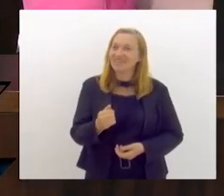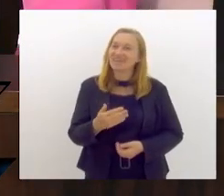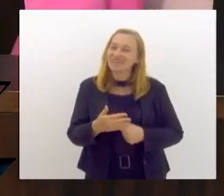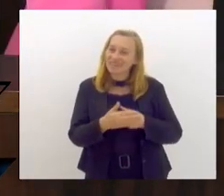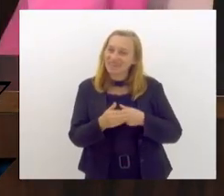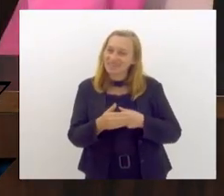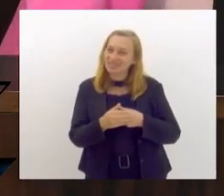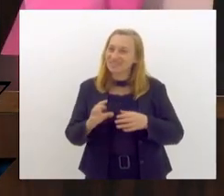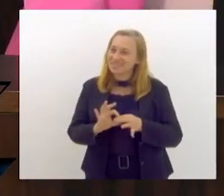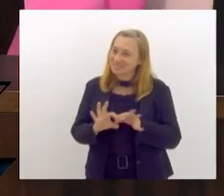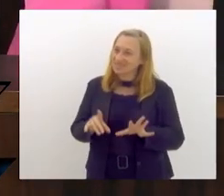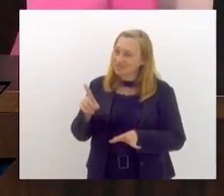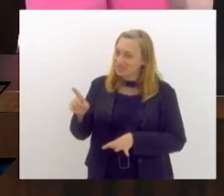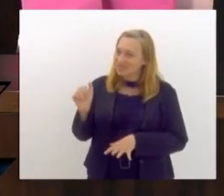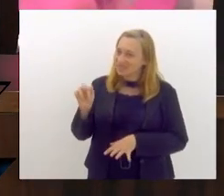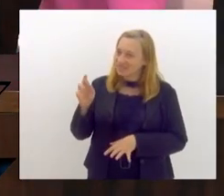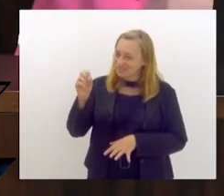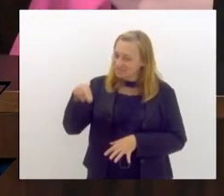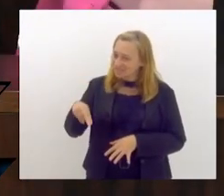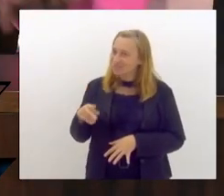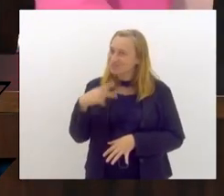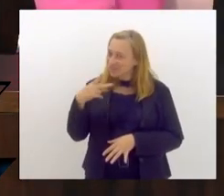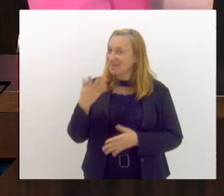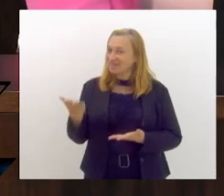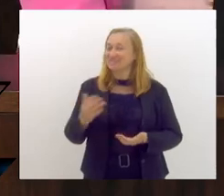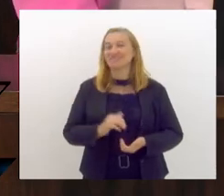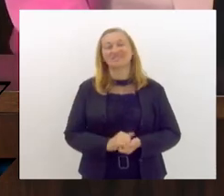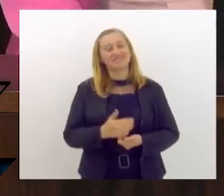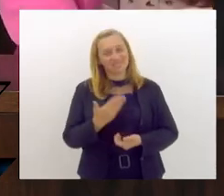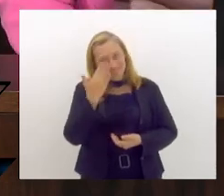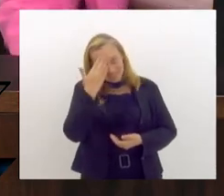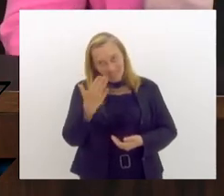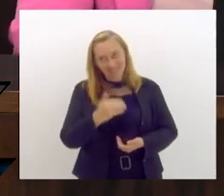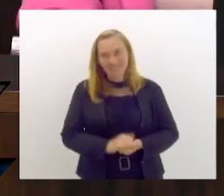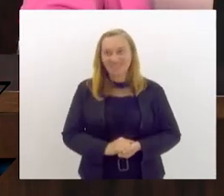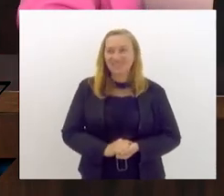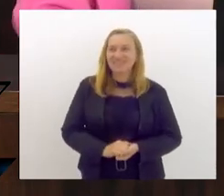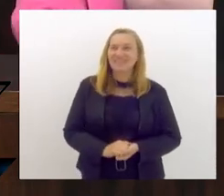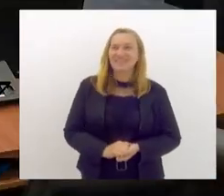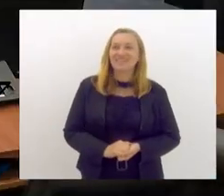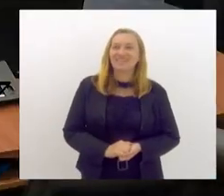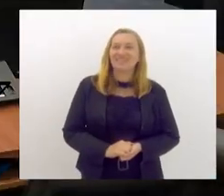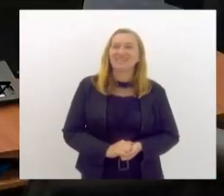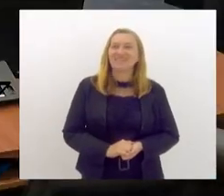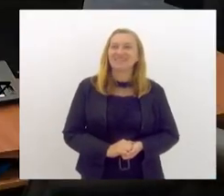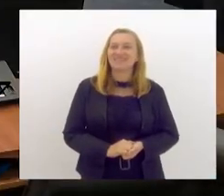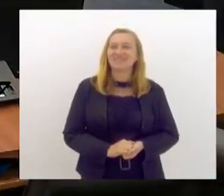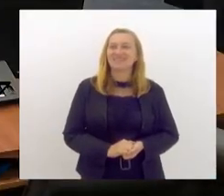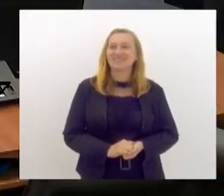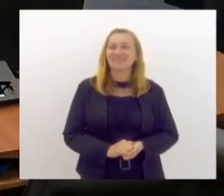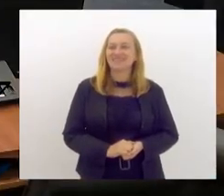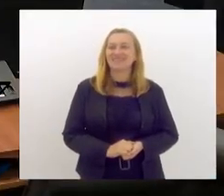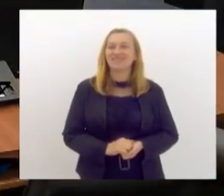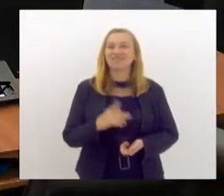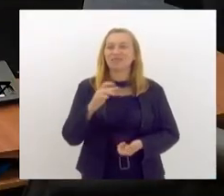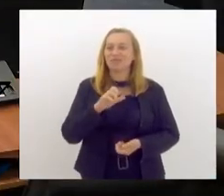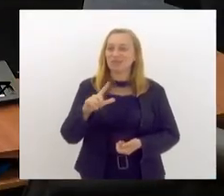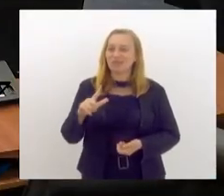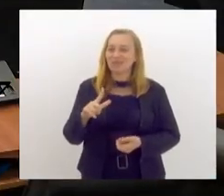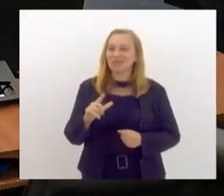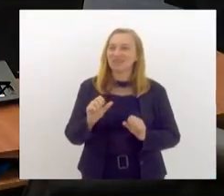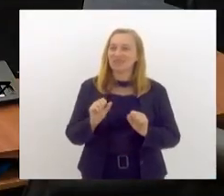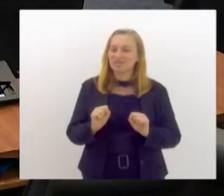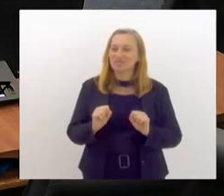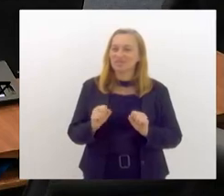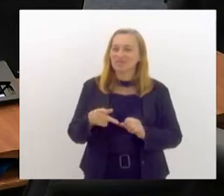vai deixar você, Anderson, falar, tá? Anderson, obrigado. Vossa Excelência, Pobel não, mas Vossa Excelência tem